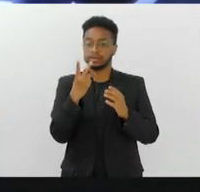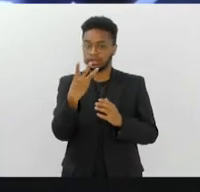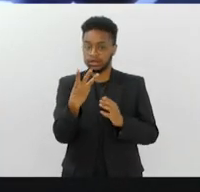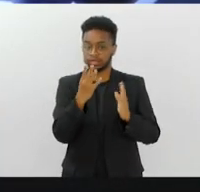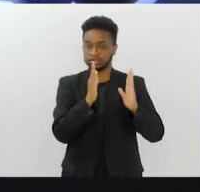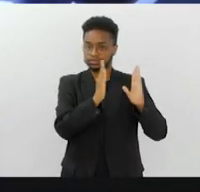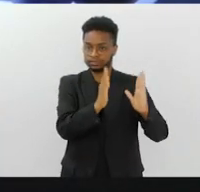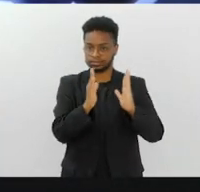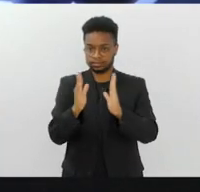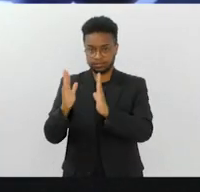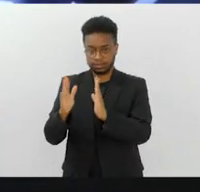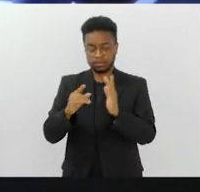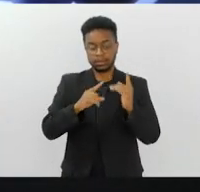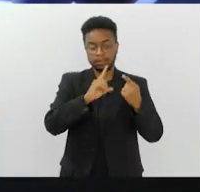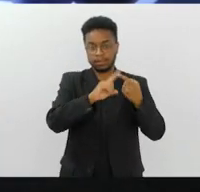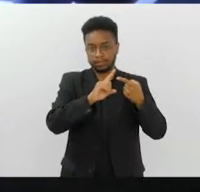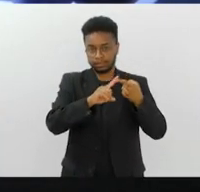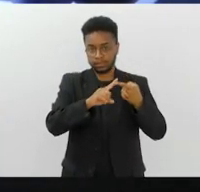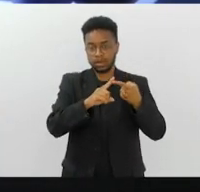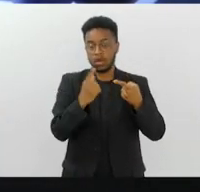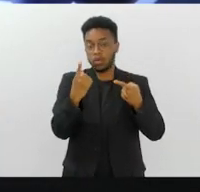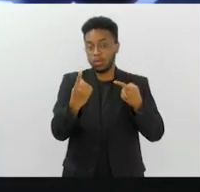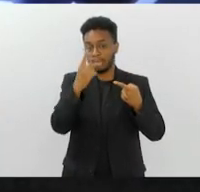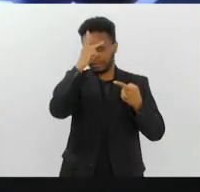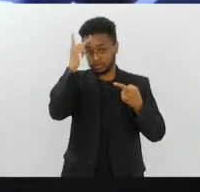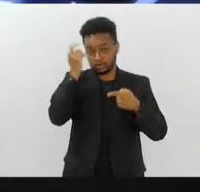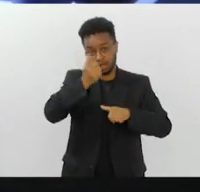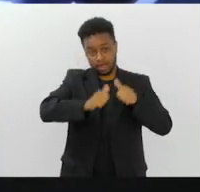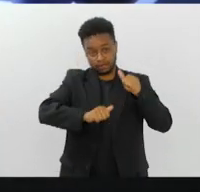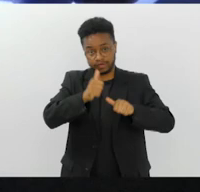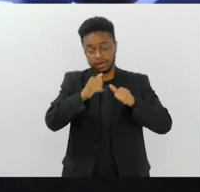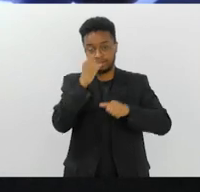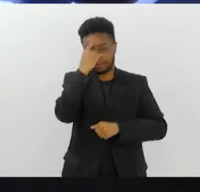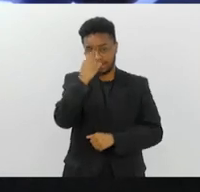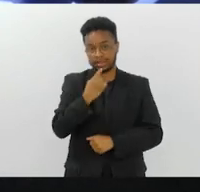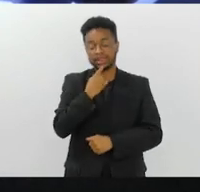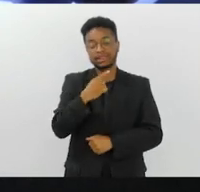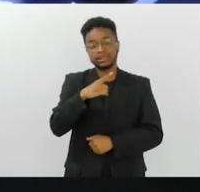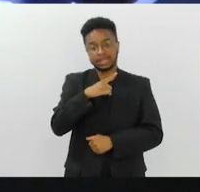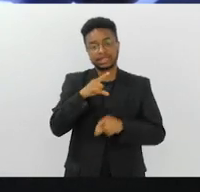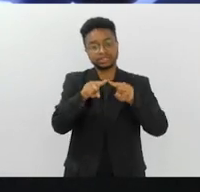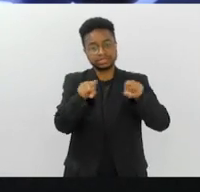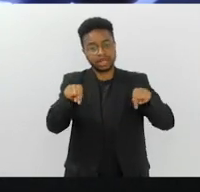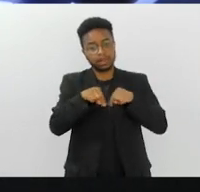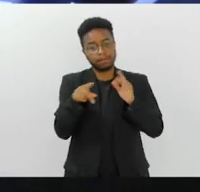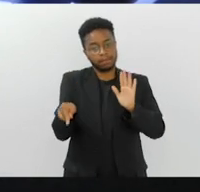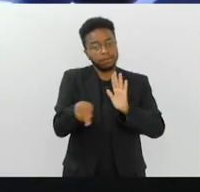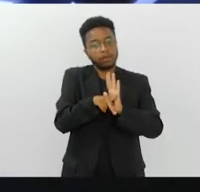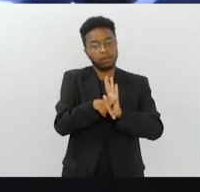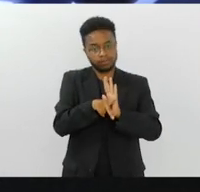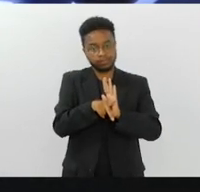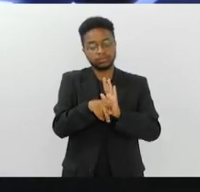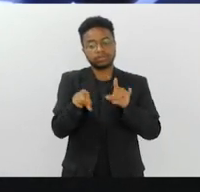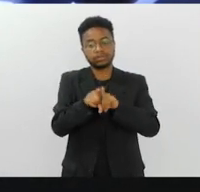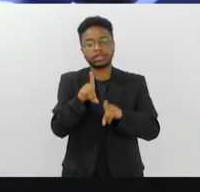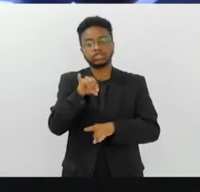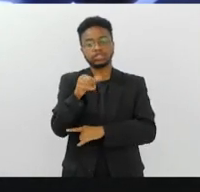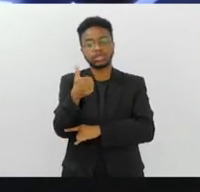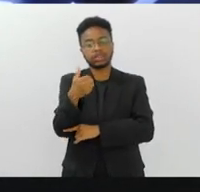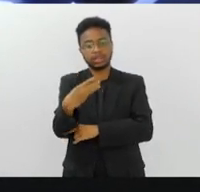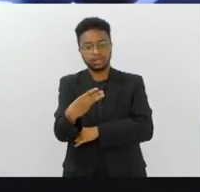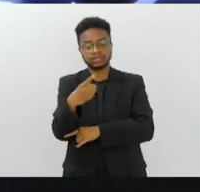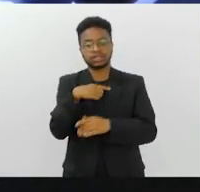Pop A primeira é um analista de imagem então lá no CCC a gente tem uma sala própria para isso e dia 13 a gente tá até